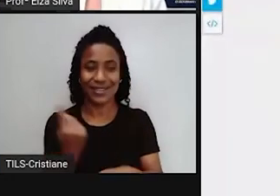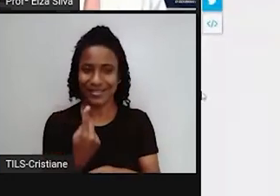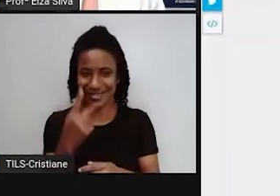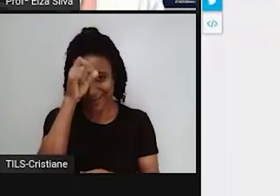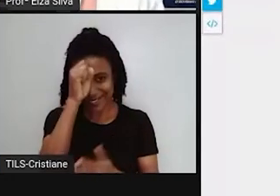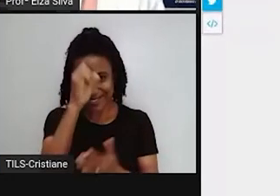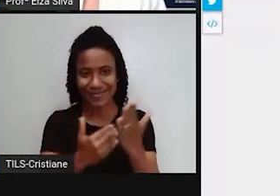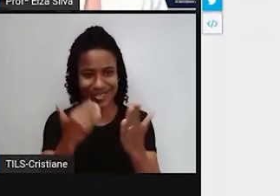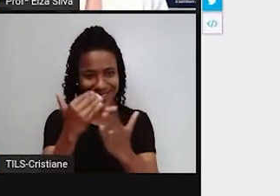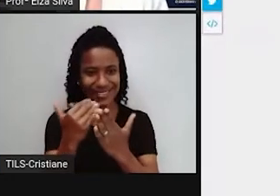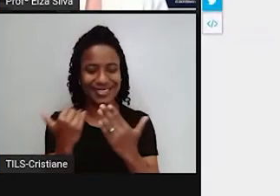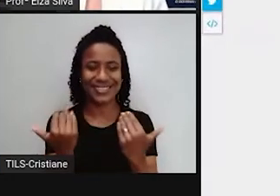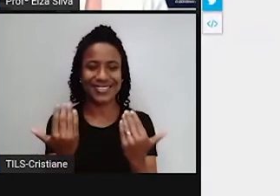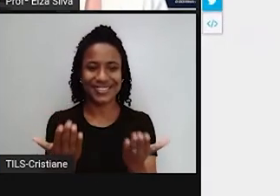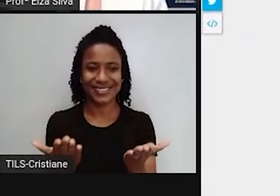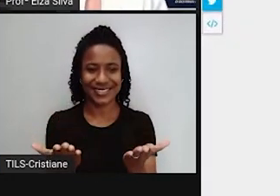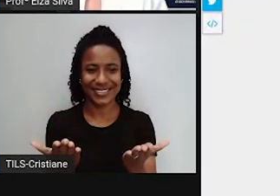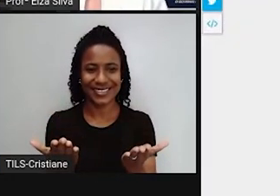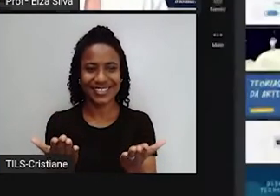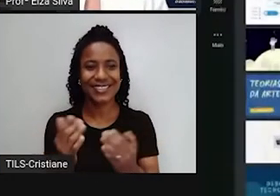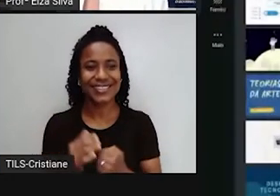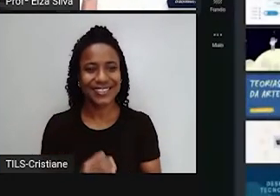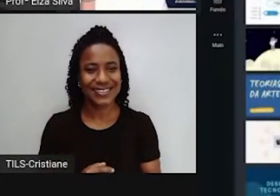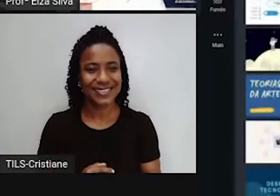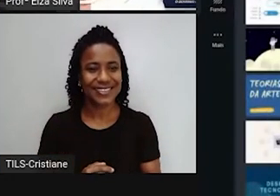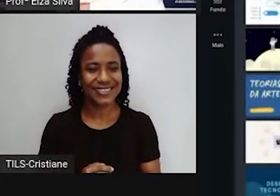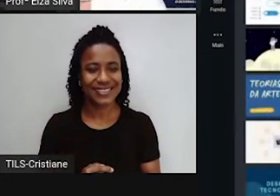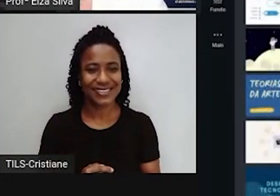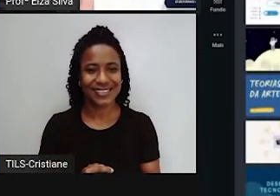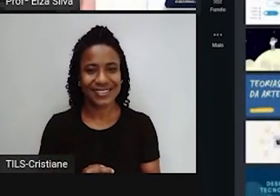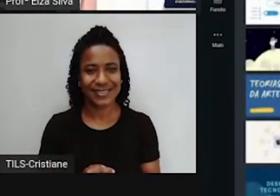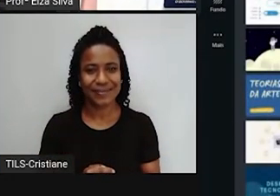please, students. Só um minutinho, por favor.